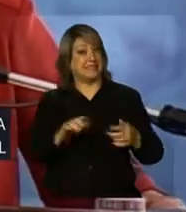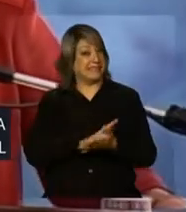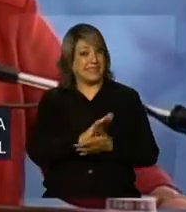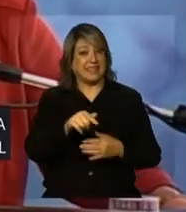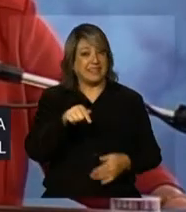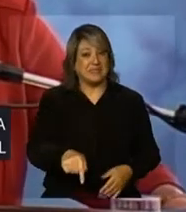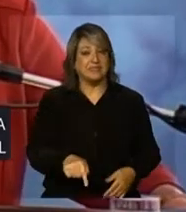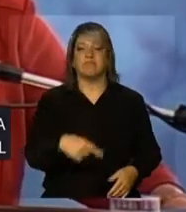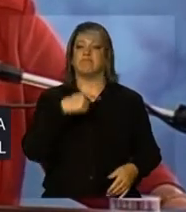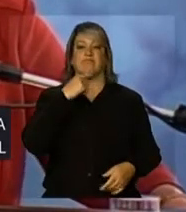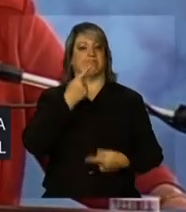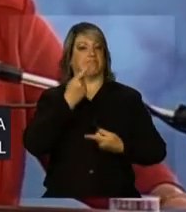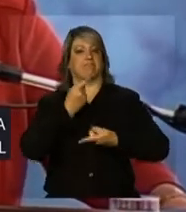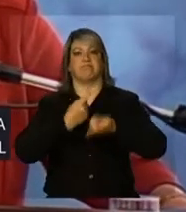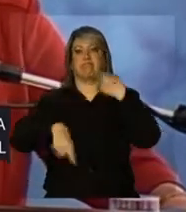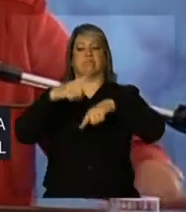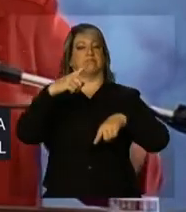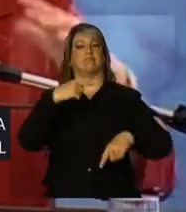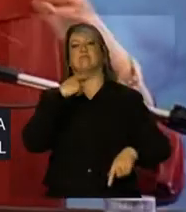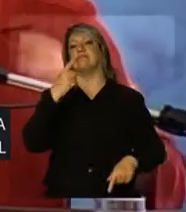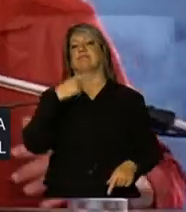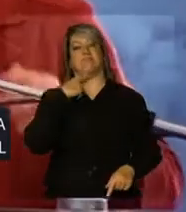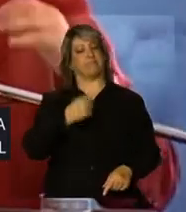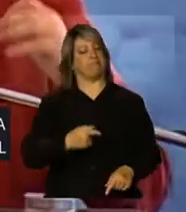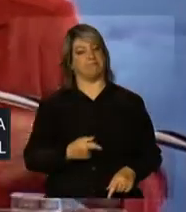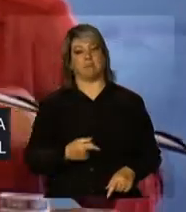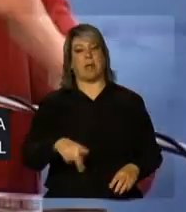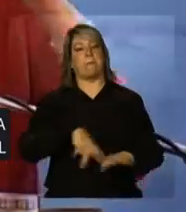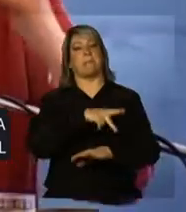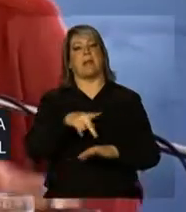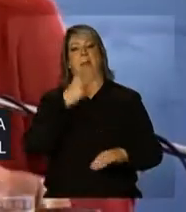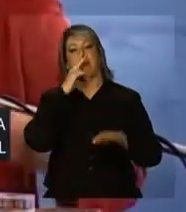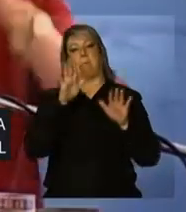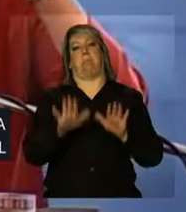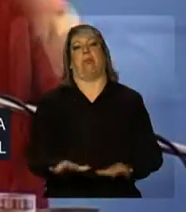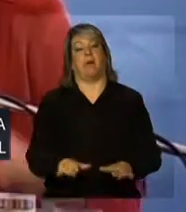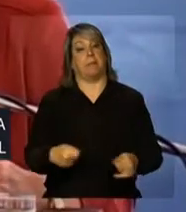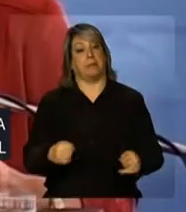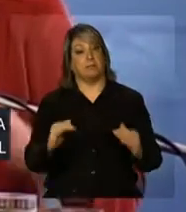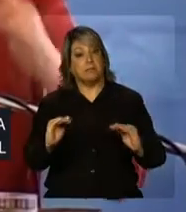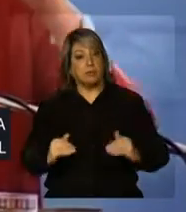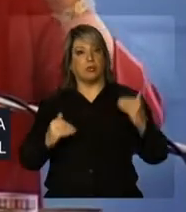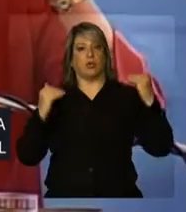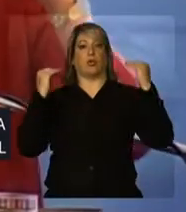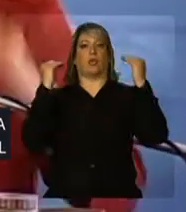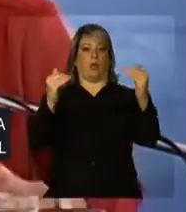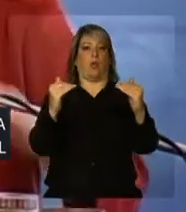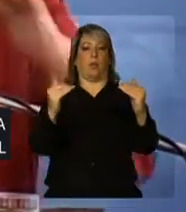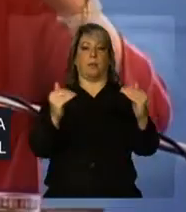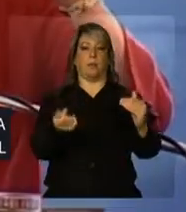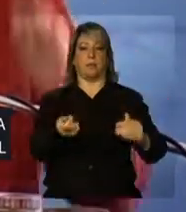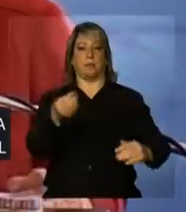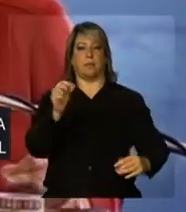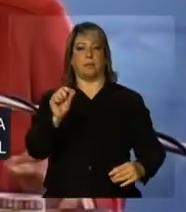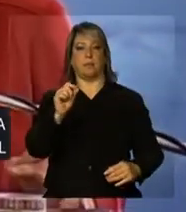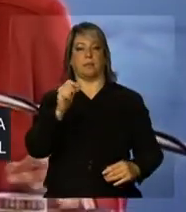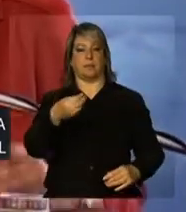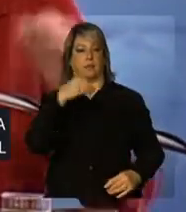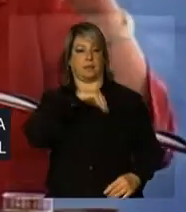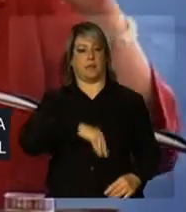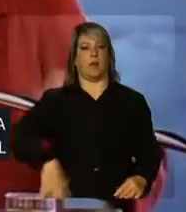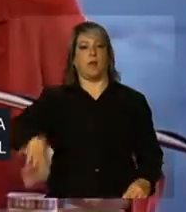não damos o salto que temos de dar nosso país tem de dobrar a renda per